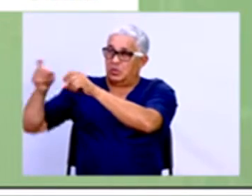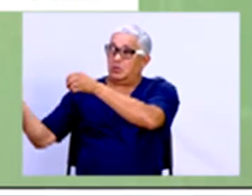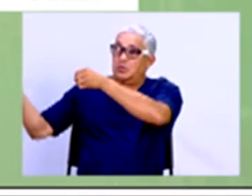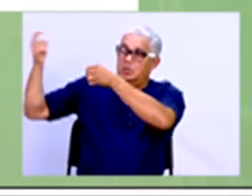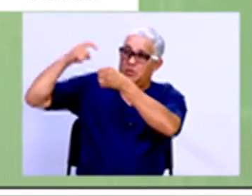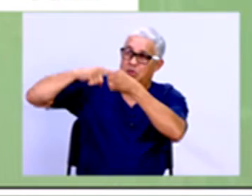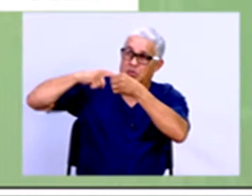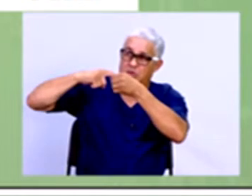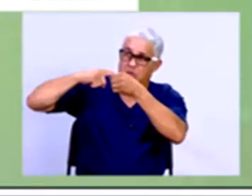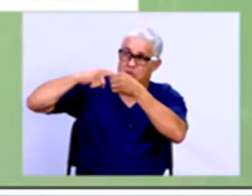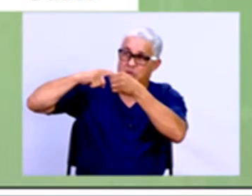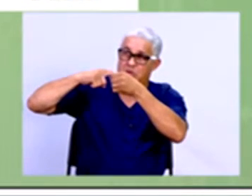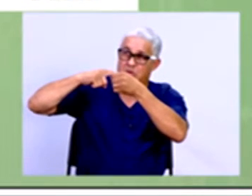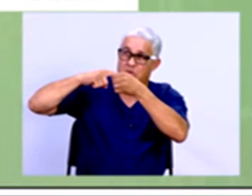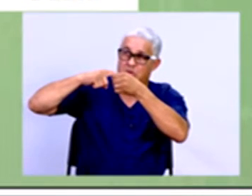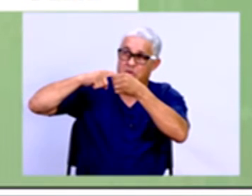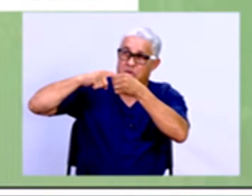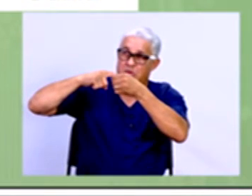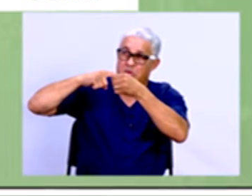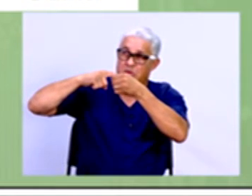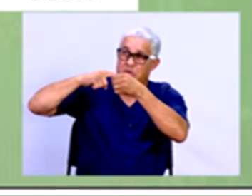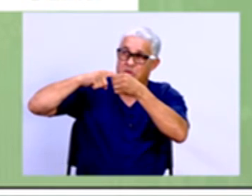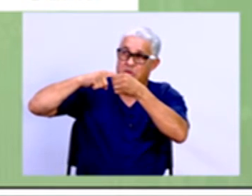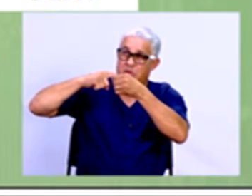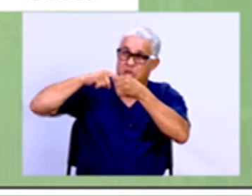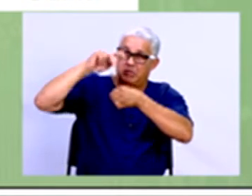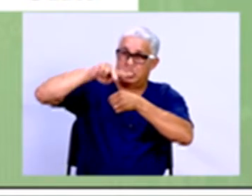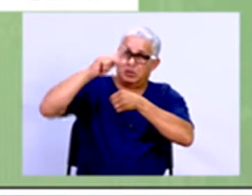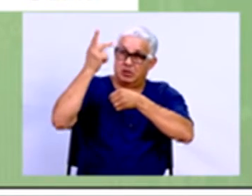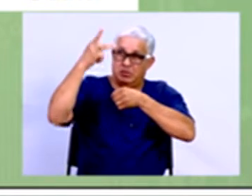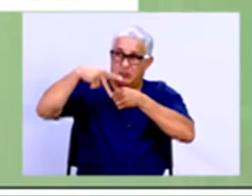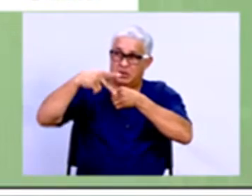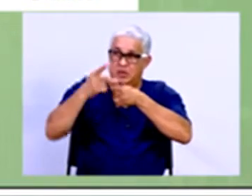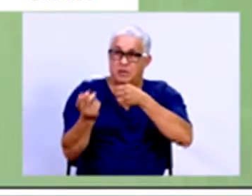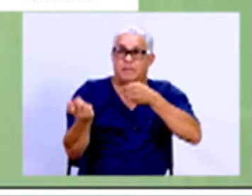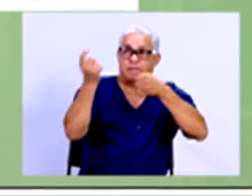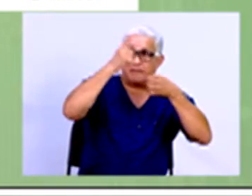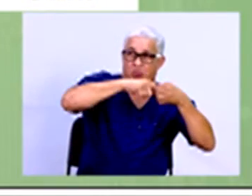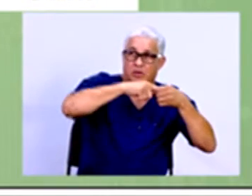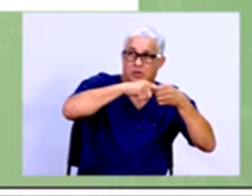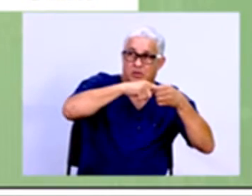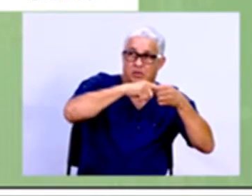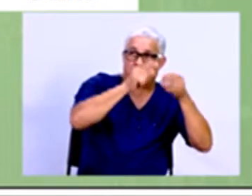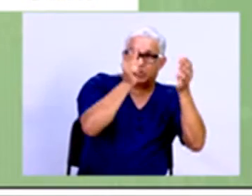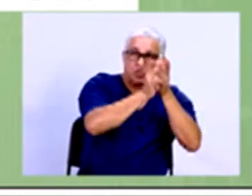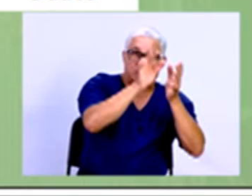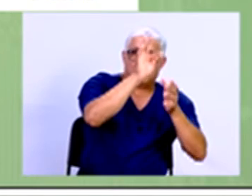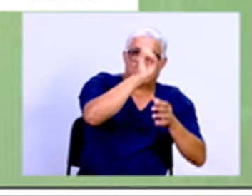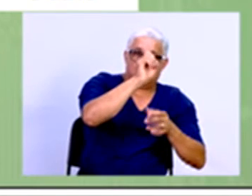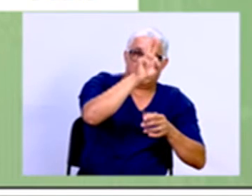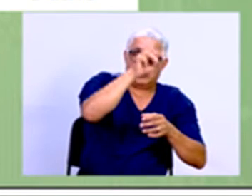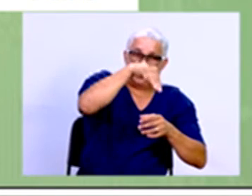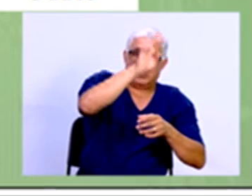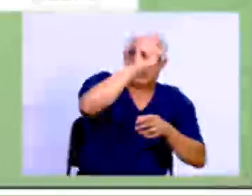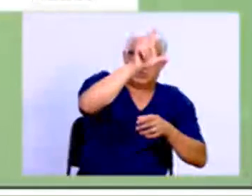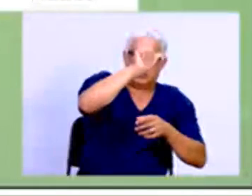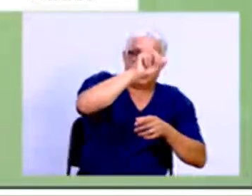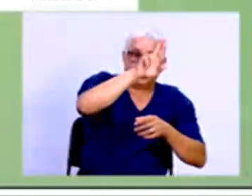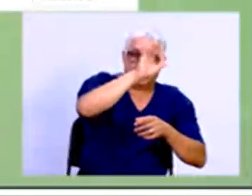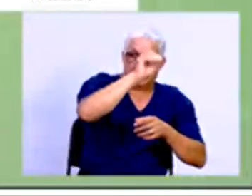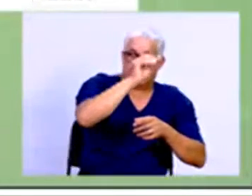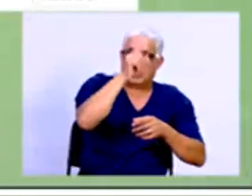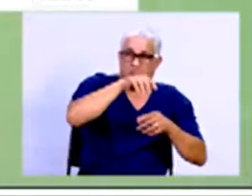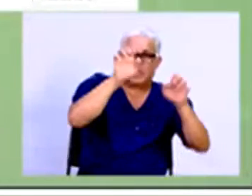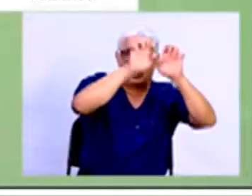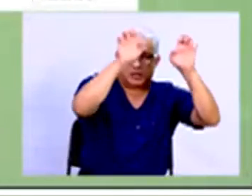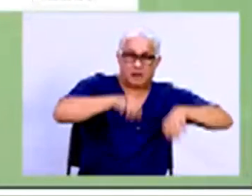retorna a informação lá para o nosso, dizendo se foi com sucesso, se foi com fracasso, enfim. Basicamente essa é a estrutura da informação que a